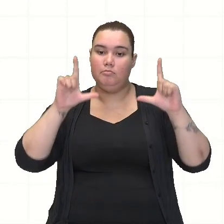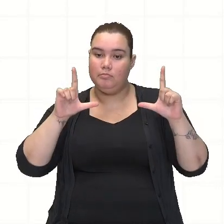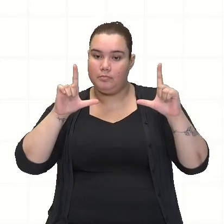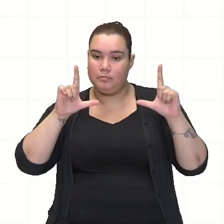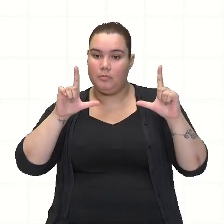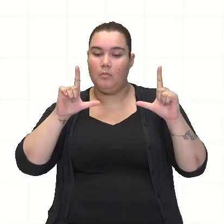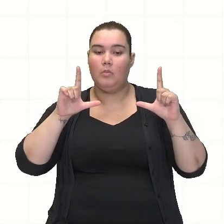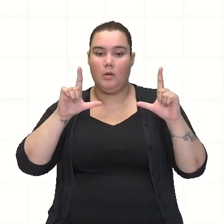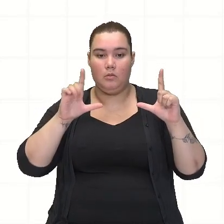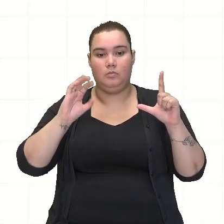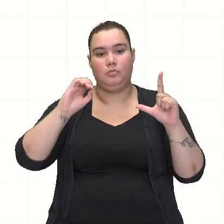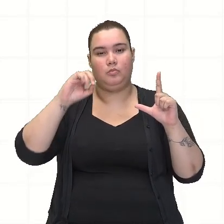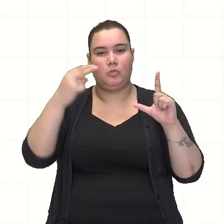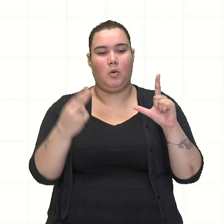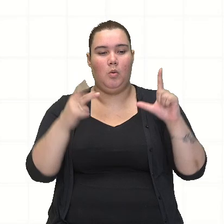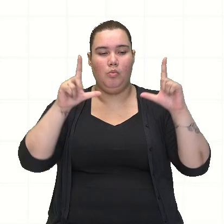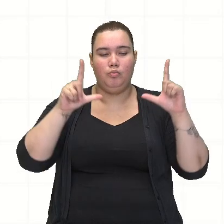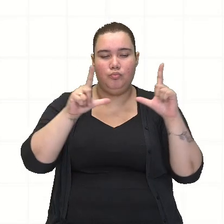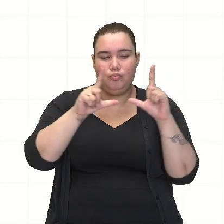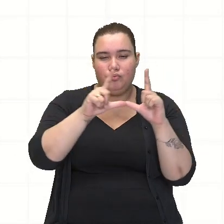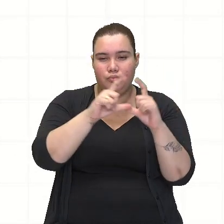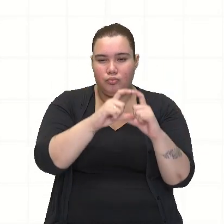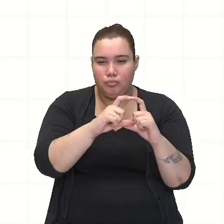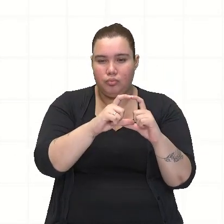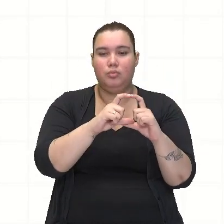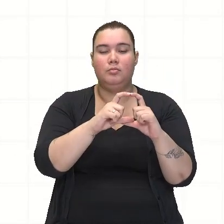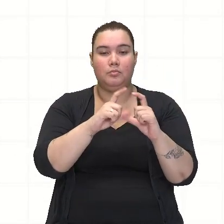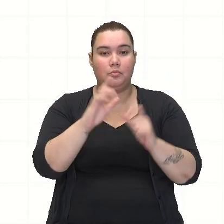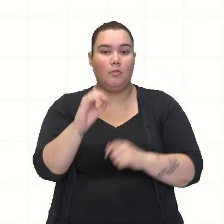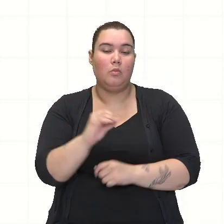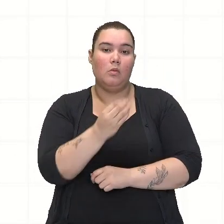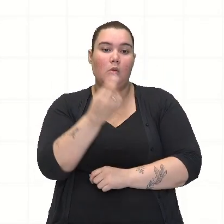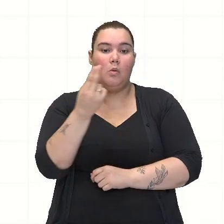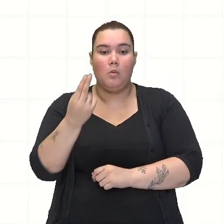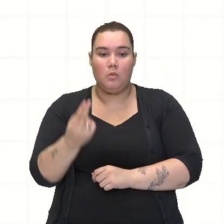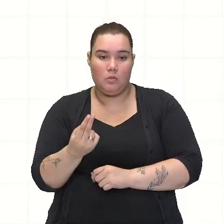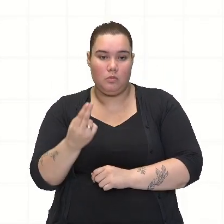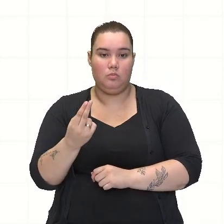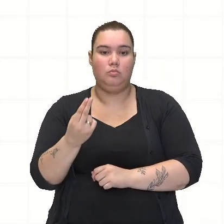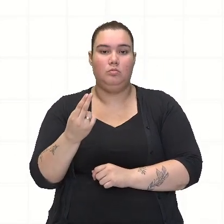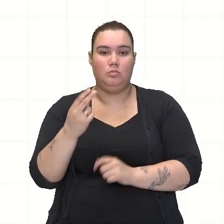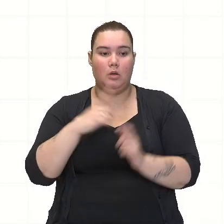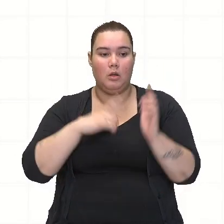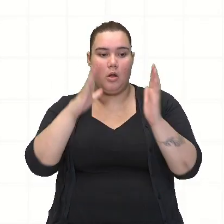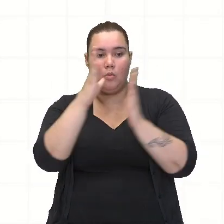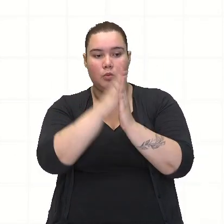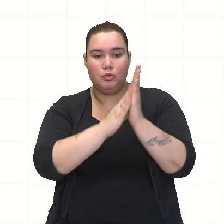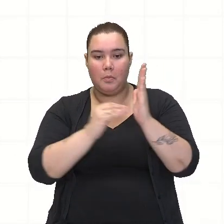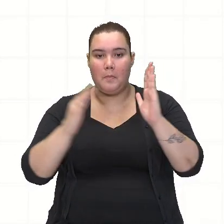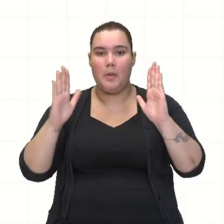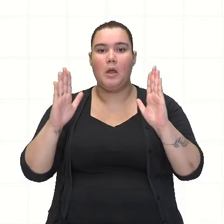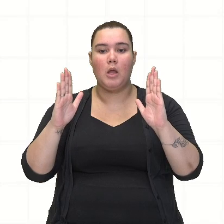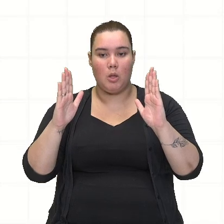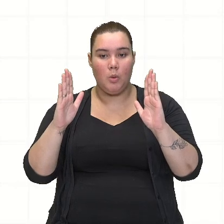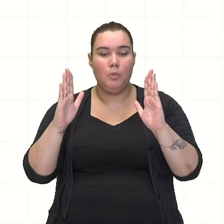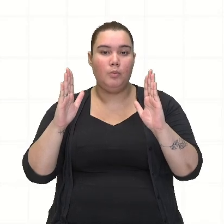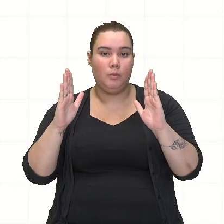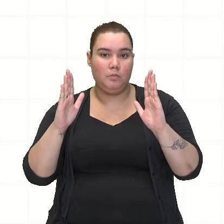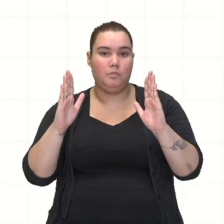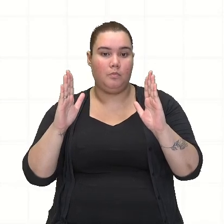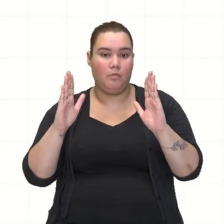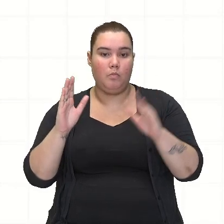na forma reduzida, ela pode estar na forma espelhada, ela